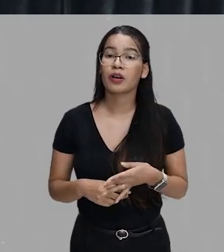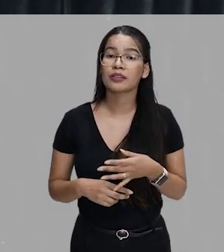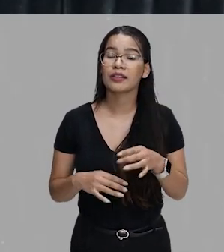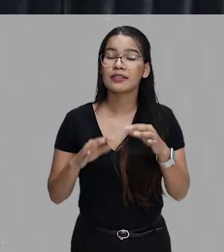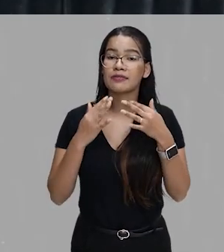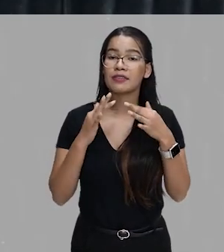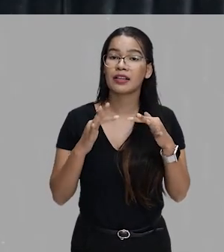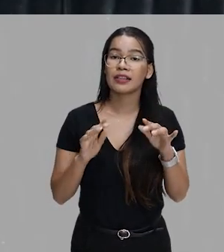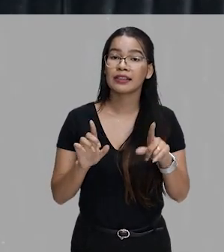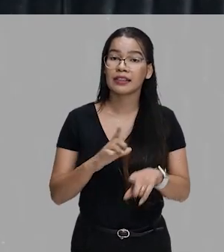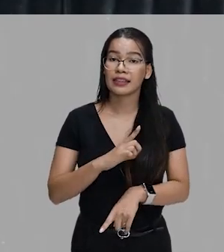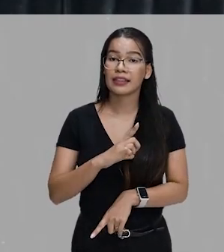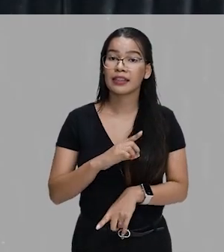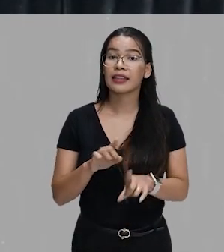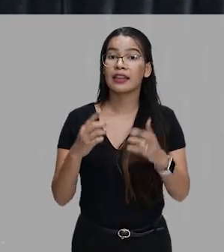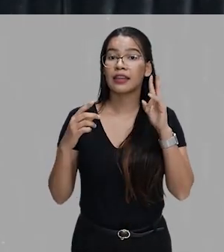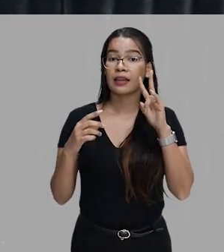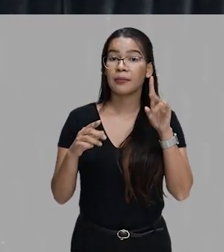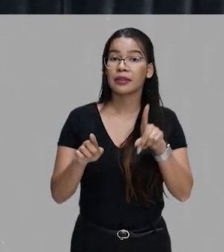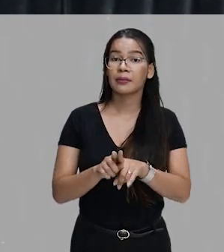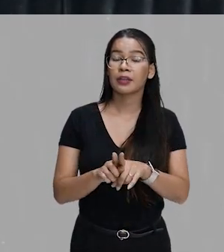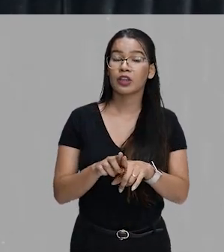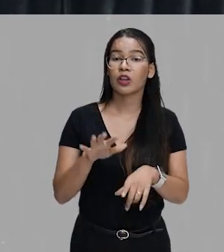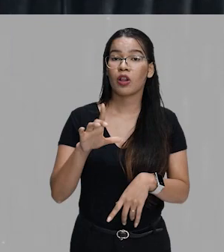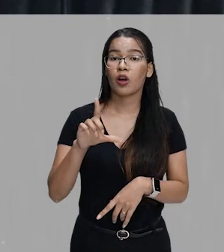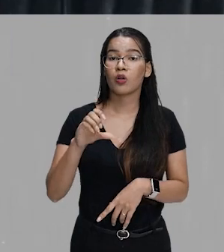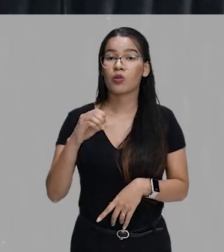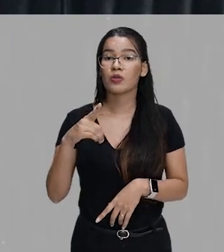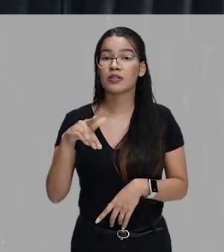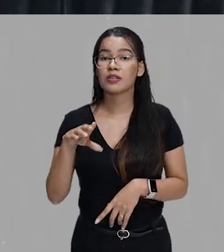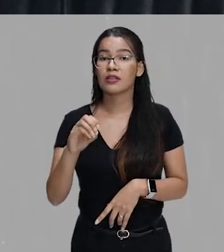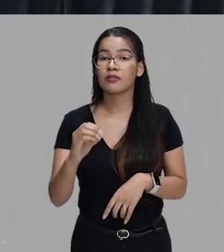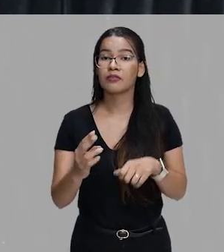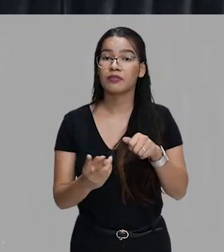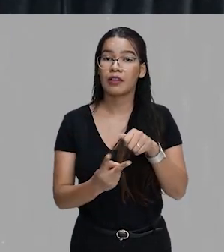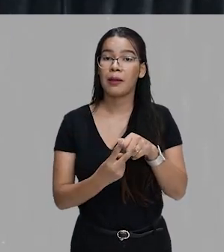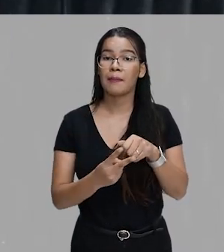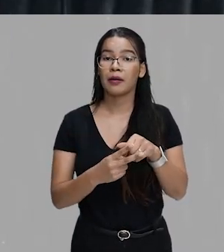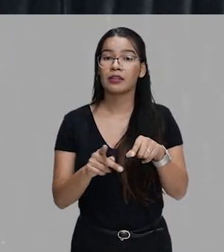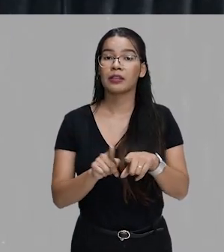Lembrando também, gente, que locução verbal conta como um verbo. Mais uma.